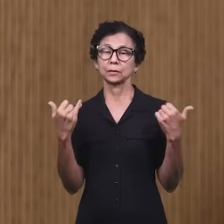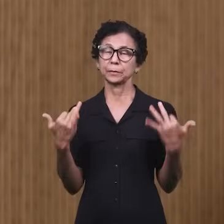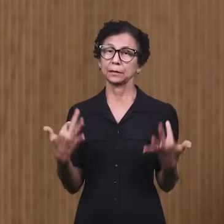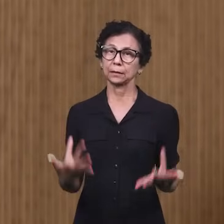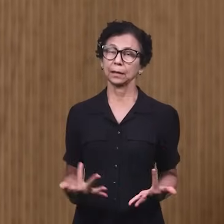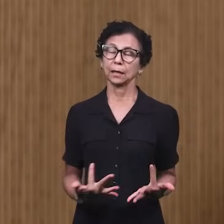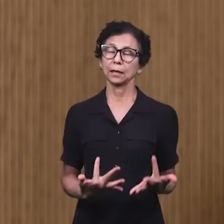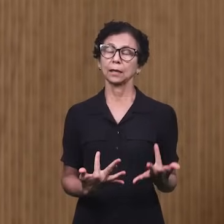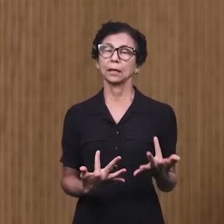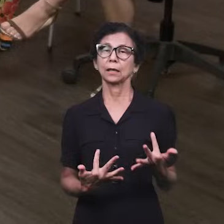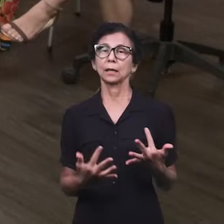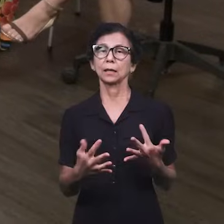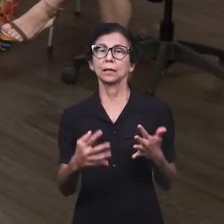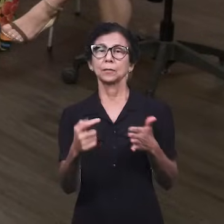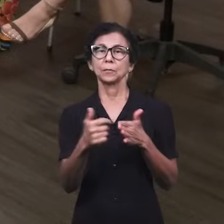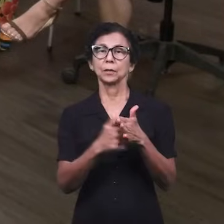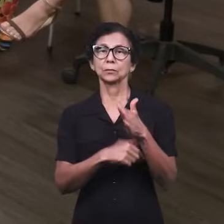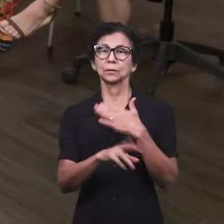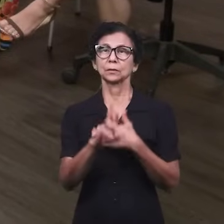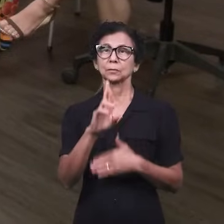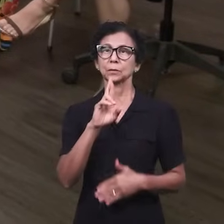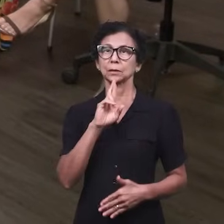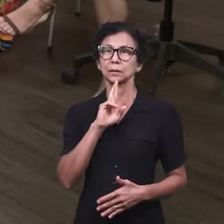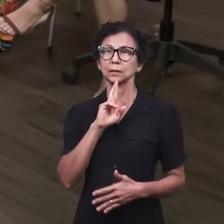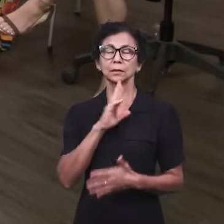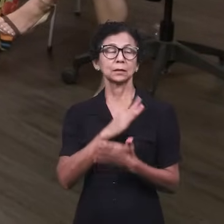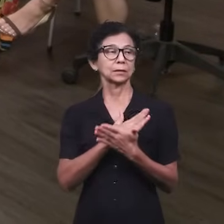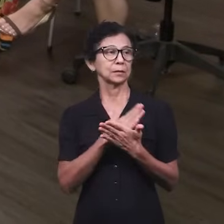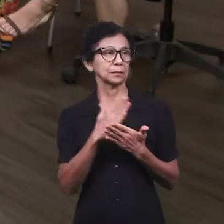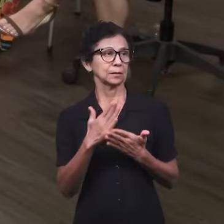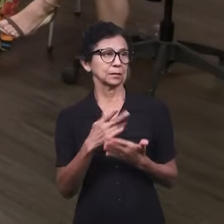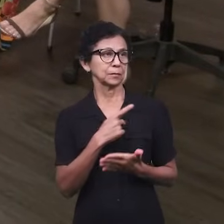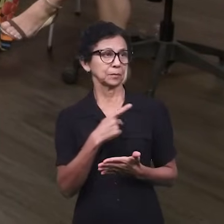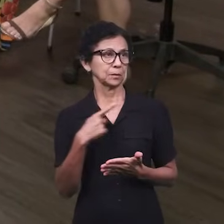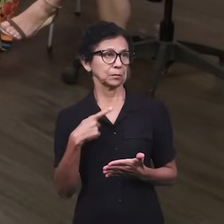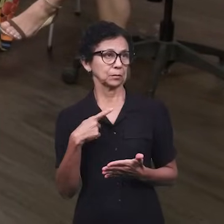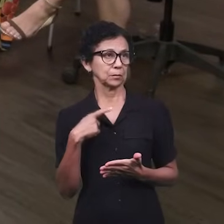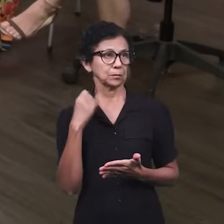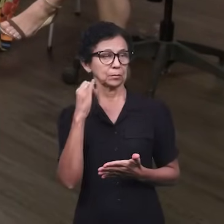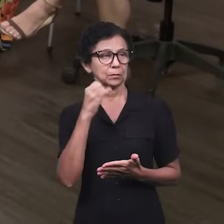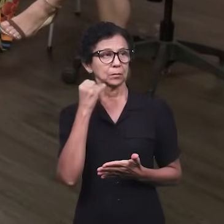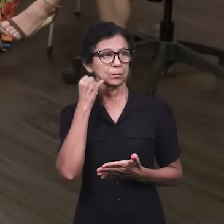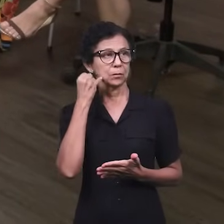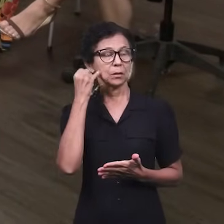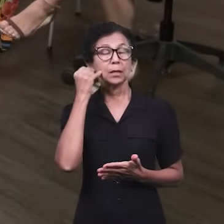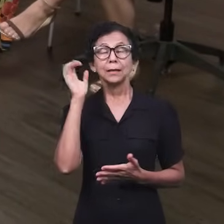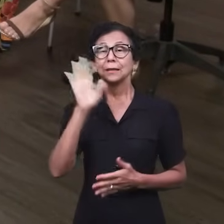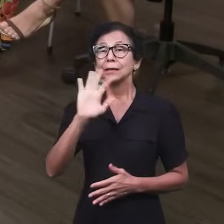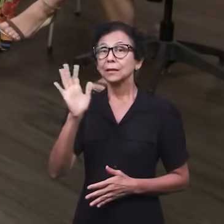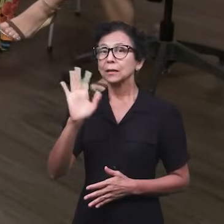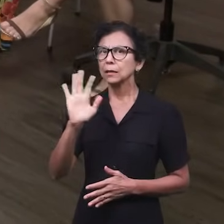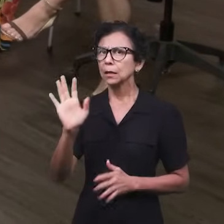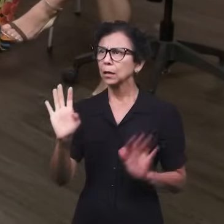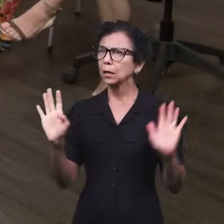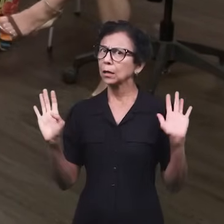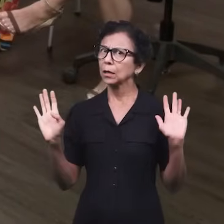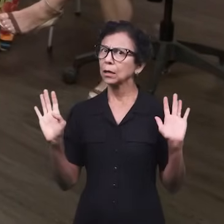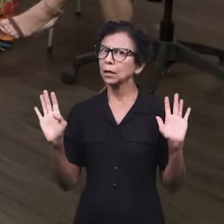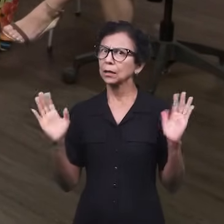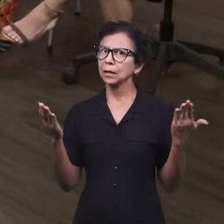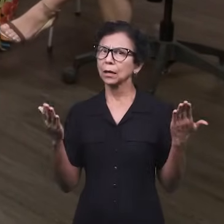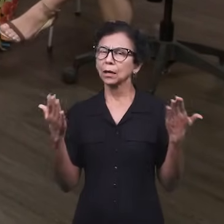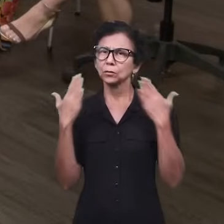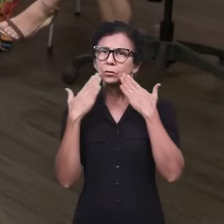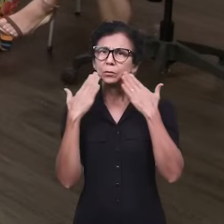tem várias já guardada e é isso vamos começar também Pastor Josias eu se eu puder não deixa Primeiro só eu